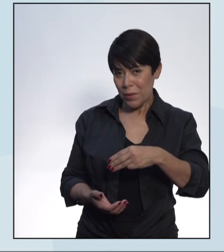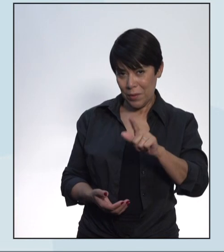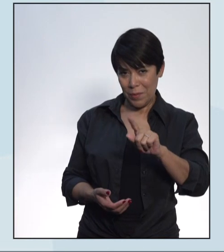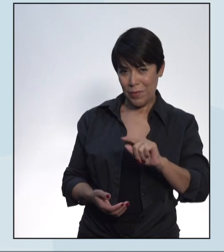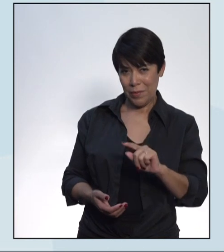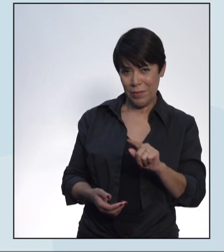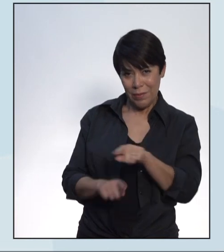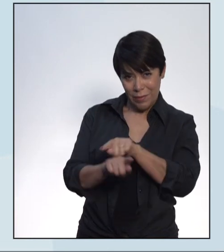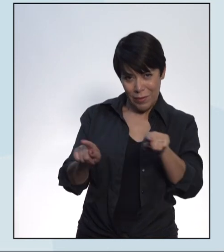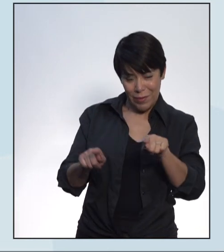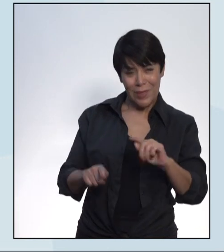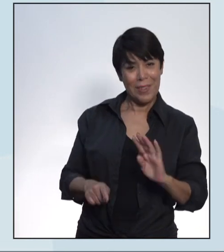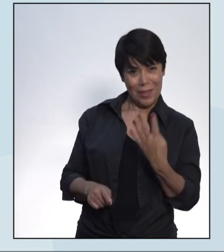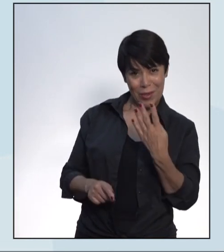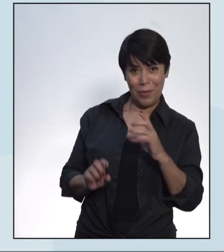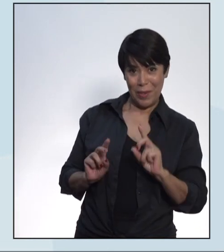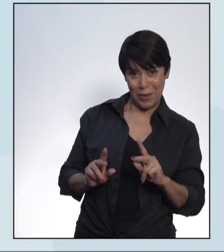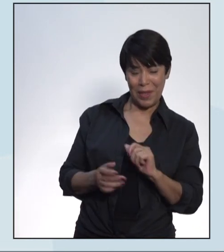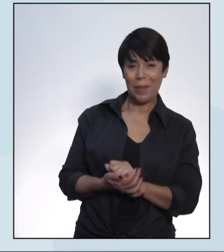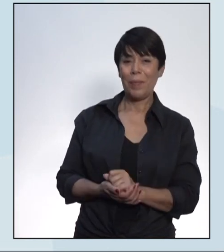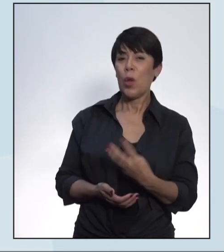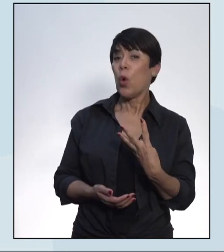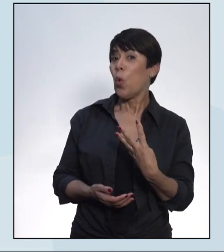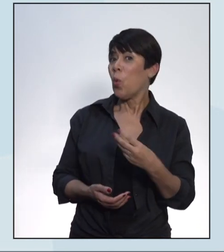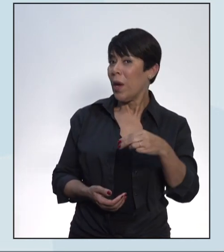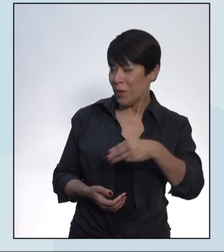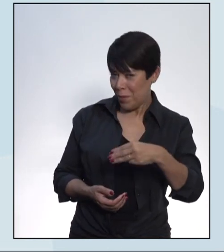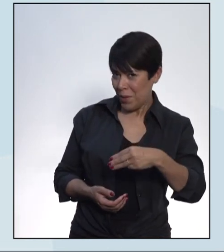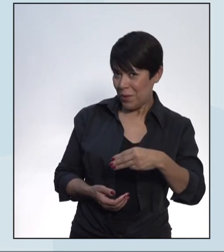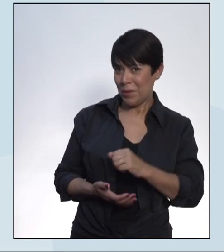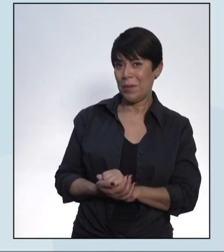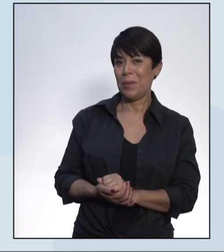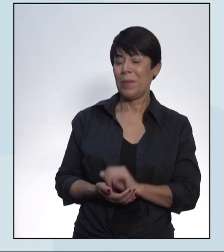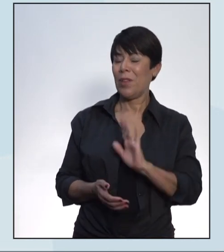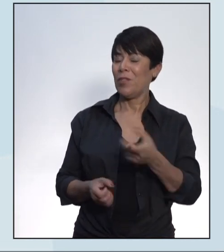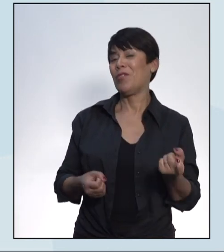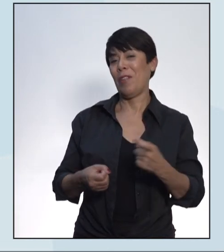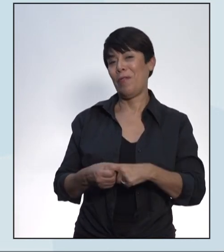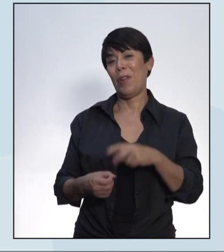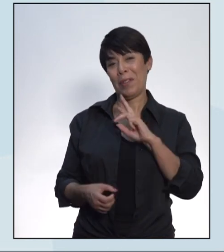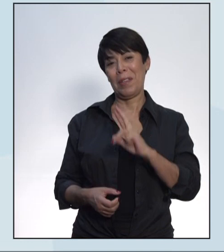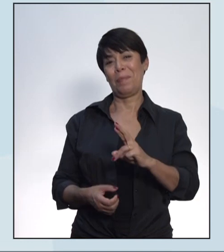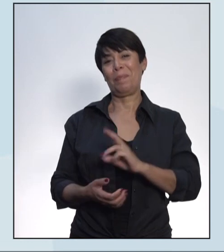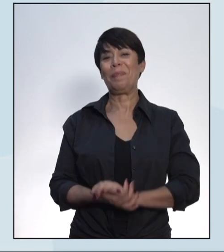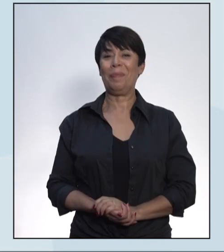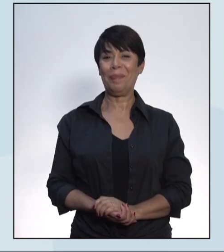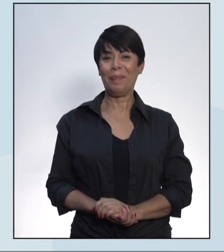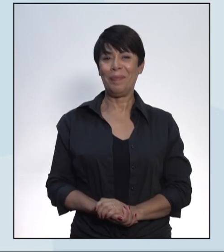Sim, pode ser. Beleza? 4 minutinhos. 4 minutinhos para vocês fazerem e a gente já retorna com a resposta, tá bom?